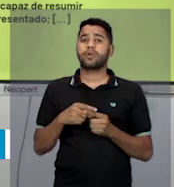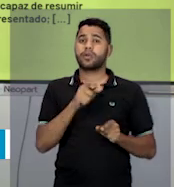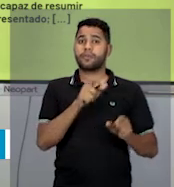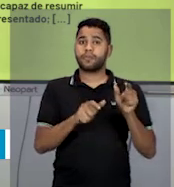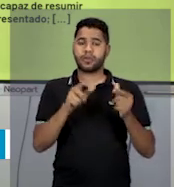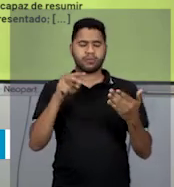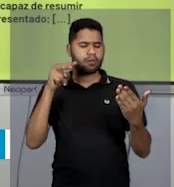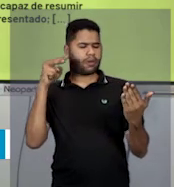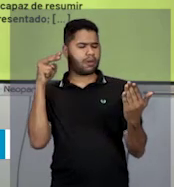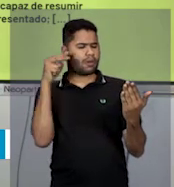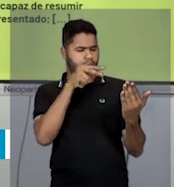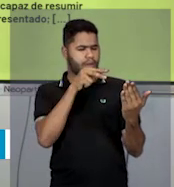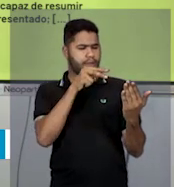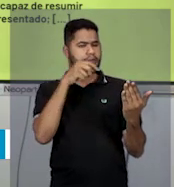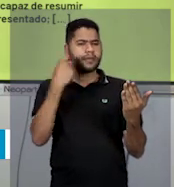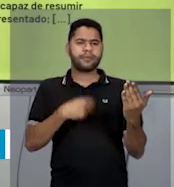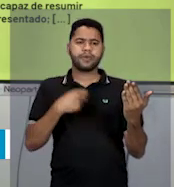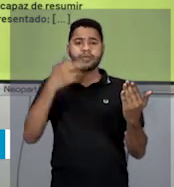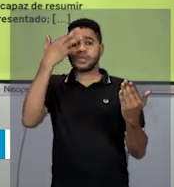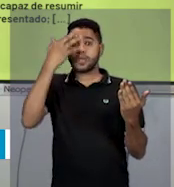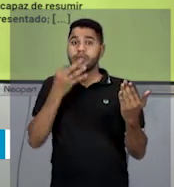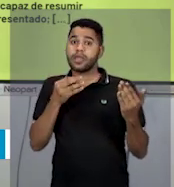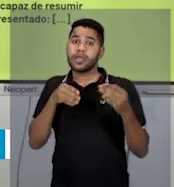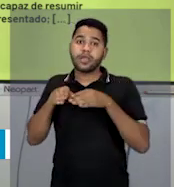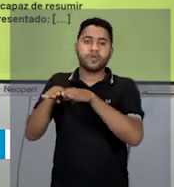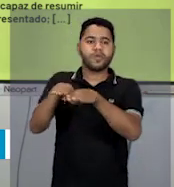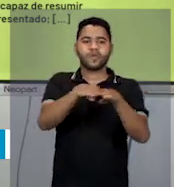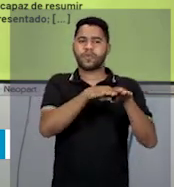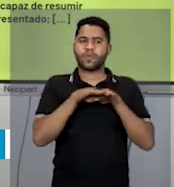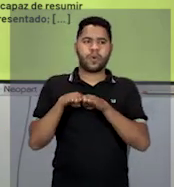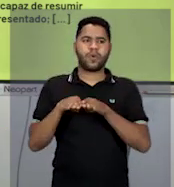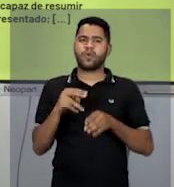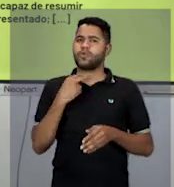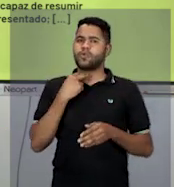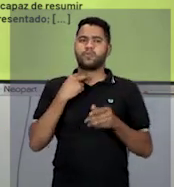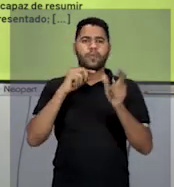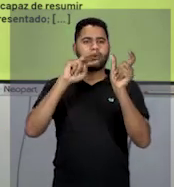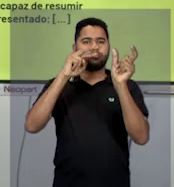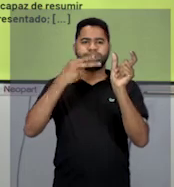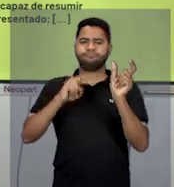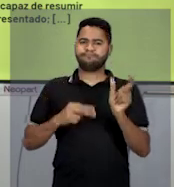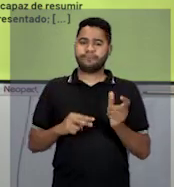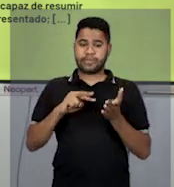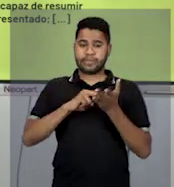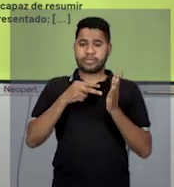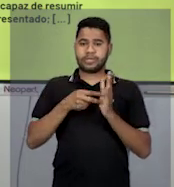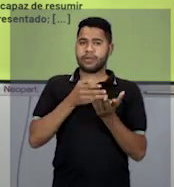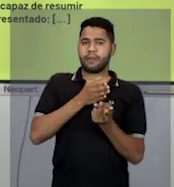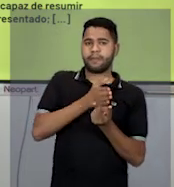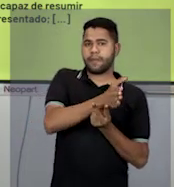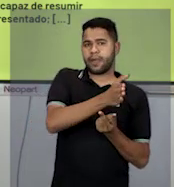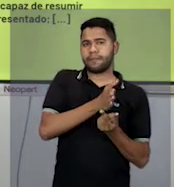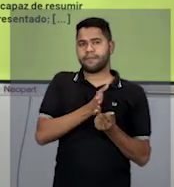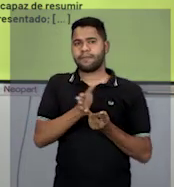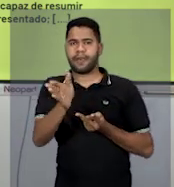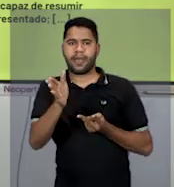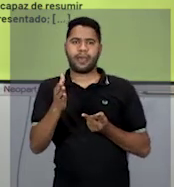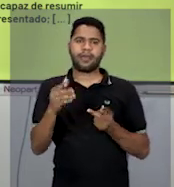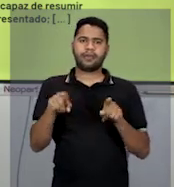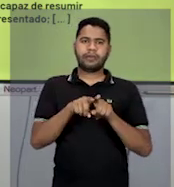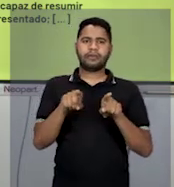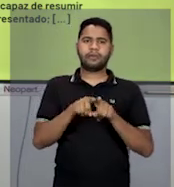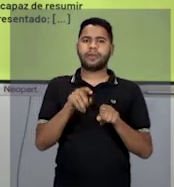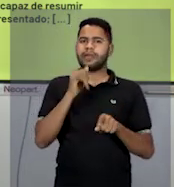pessoas precisam entender a mesma coisa, tá? Não pode ter ambiguidade, não pode ter sentimentalismo.